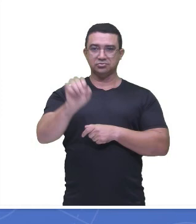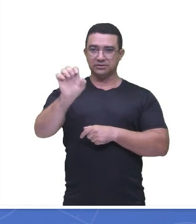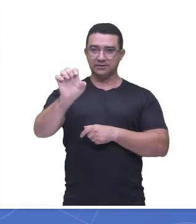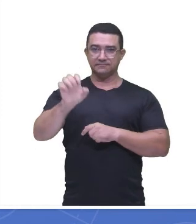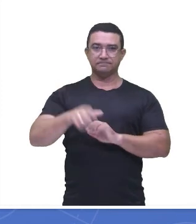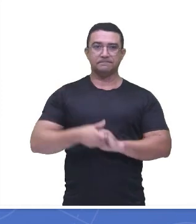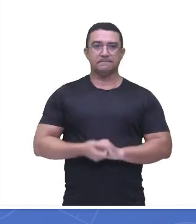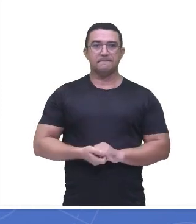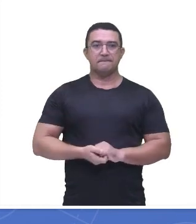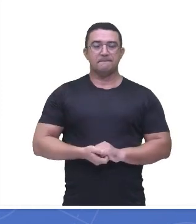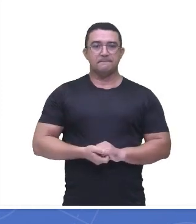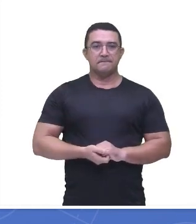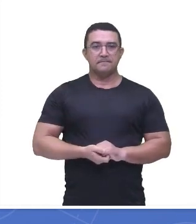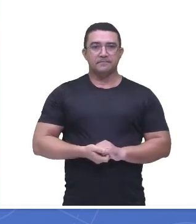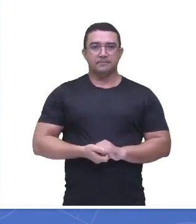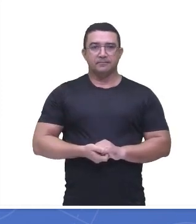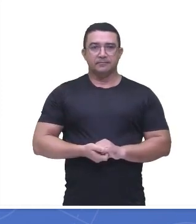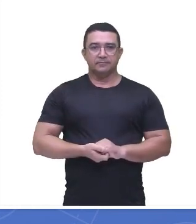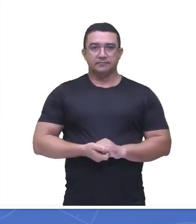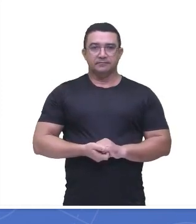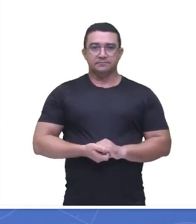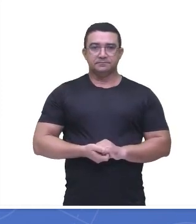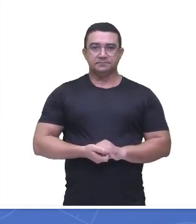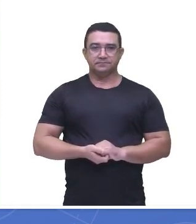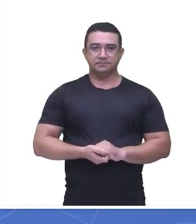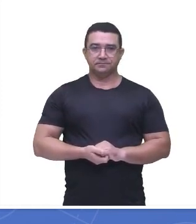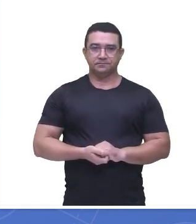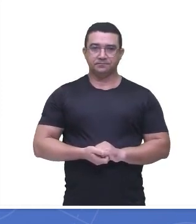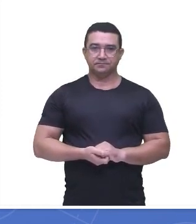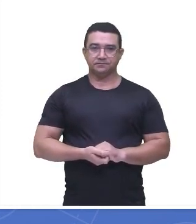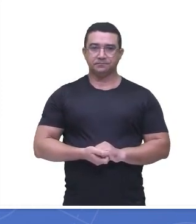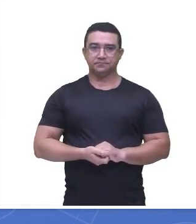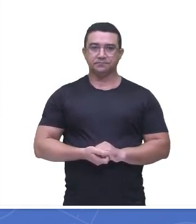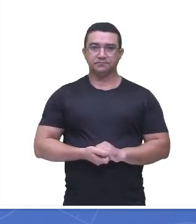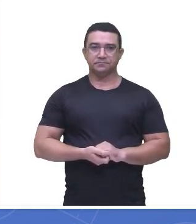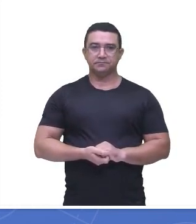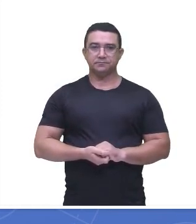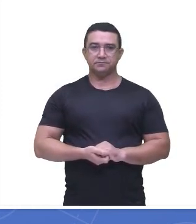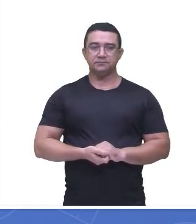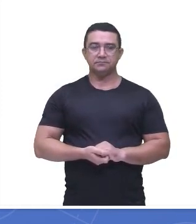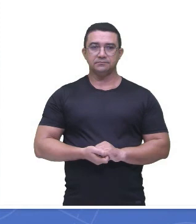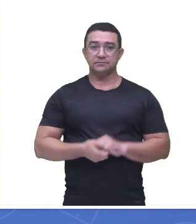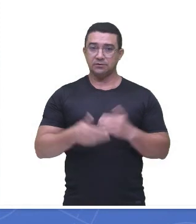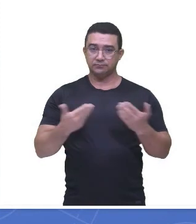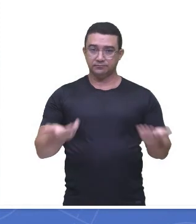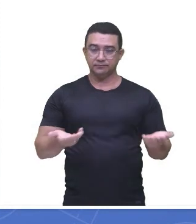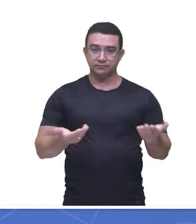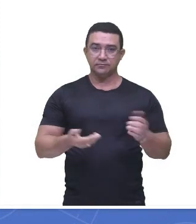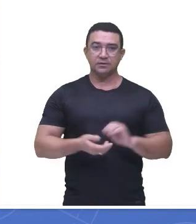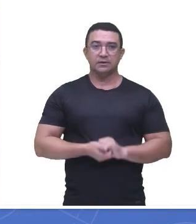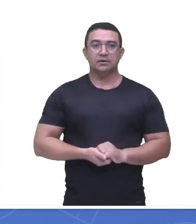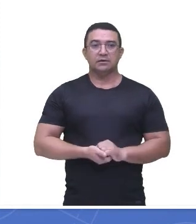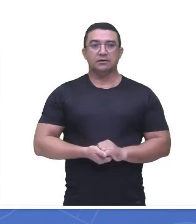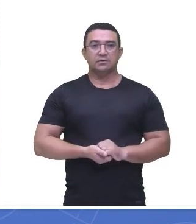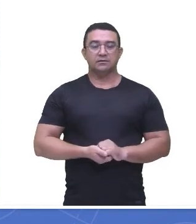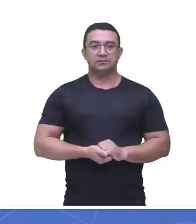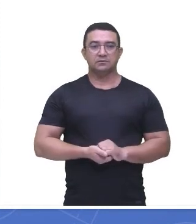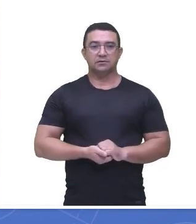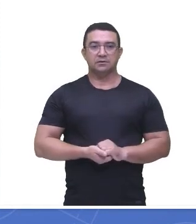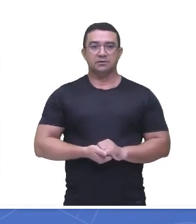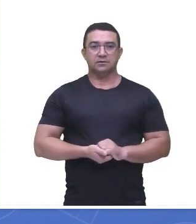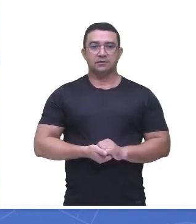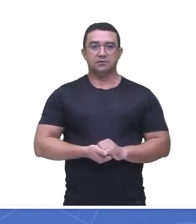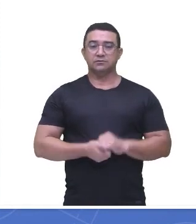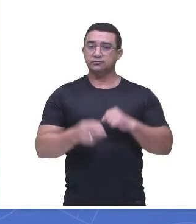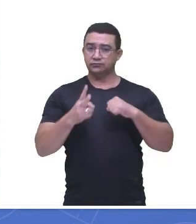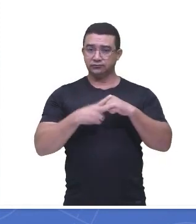da análise de vocês, que claro, foi uma análise bem analisada, né? E então chegou-se ao resultado.